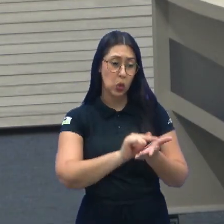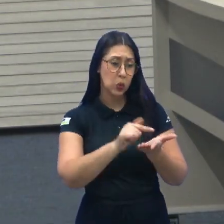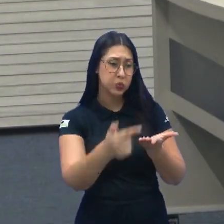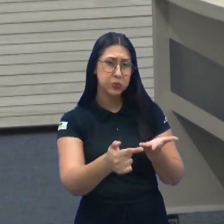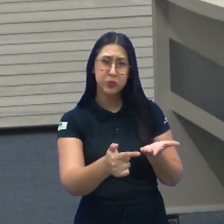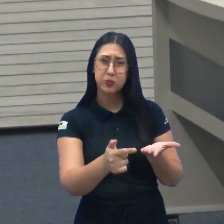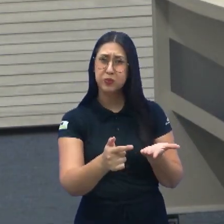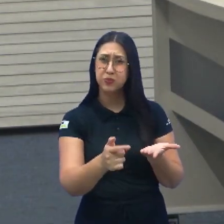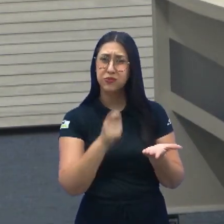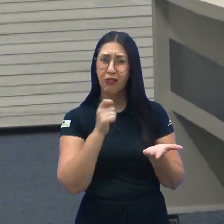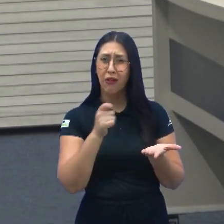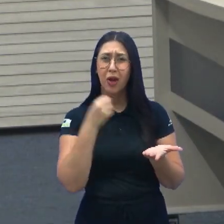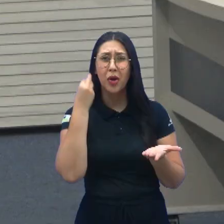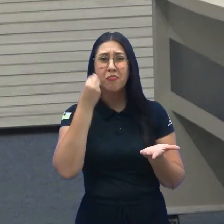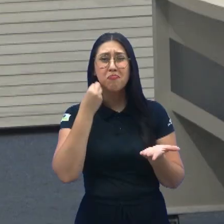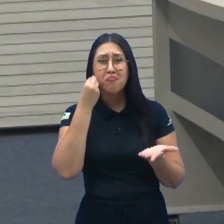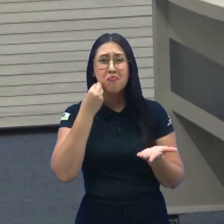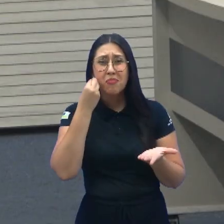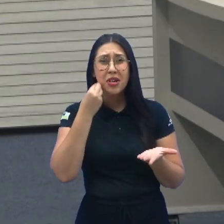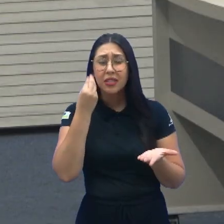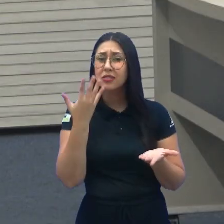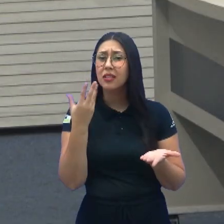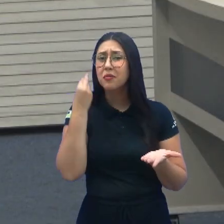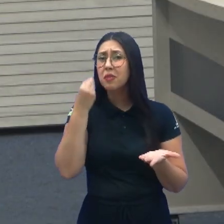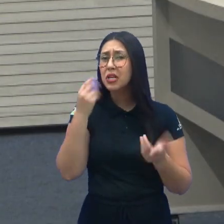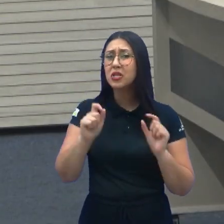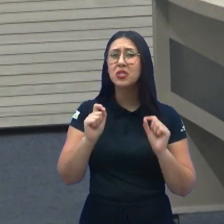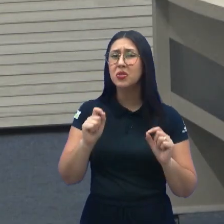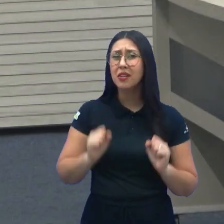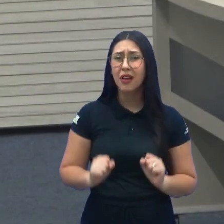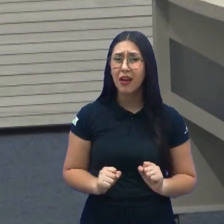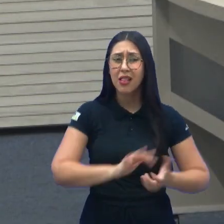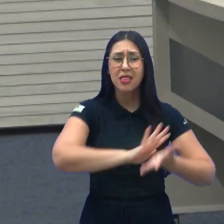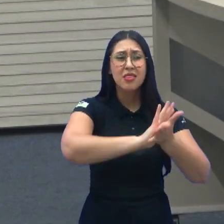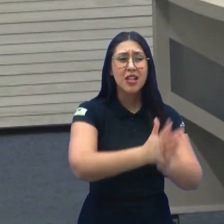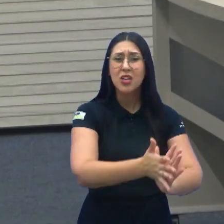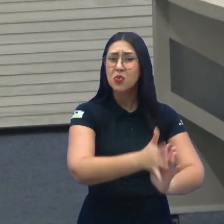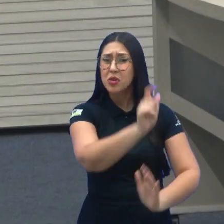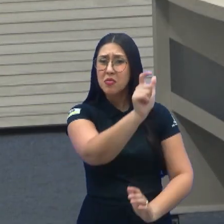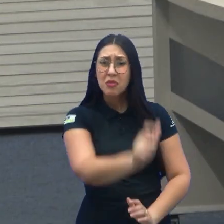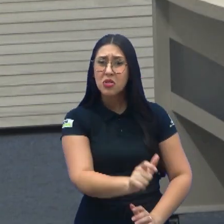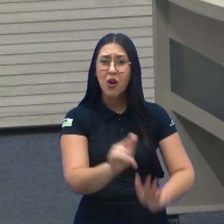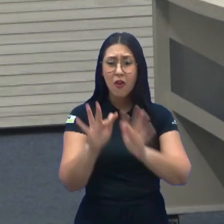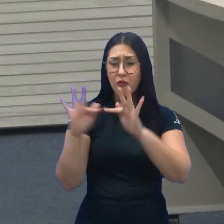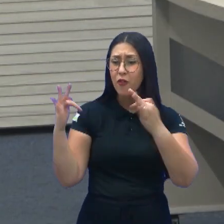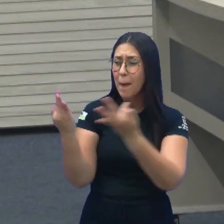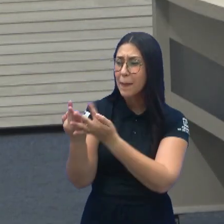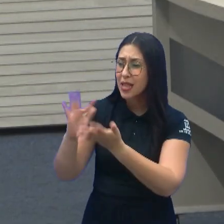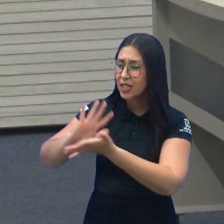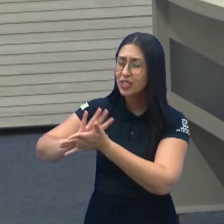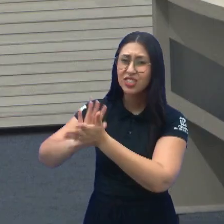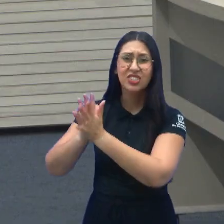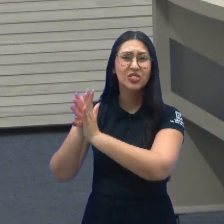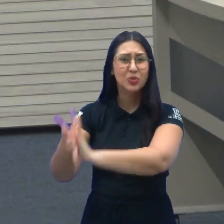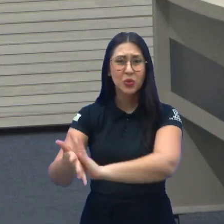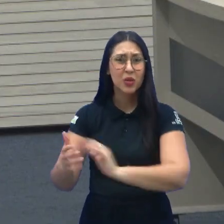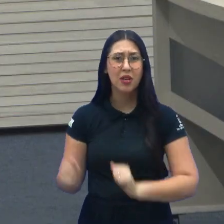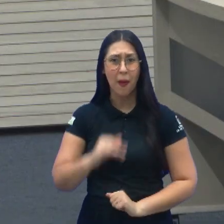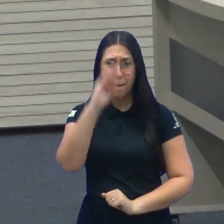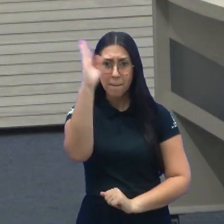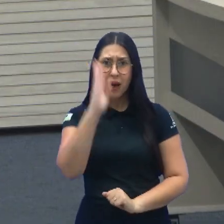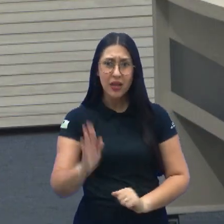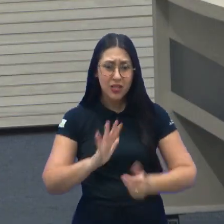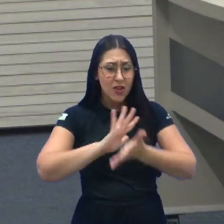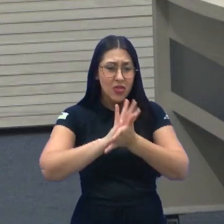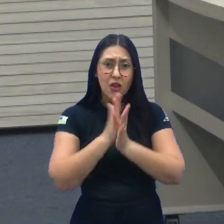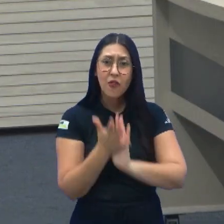vasta experiência. Experiência do quê? De destruir o indivíduo, a família, a imagem do Brasil? Olha a